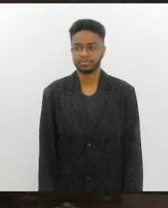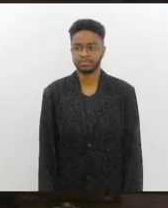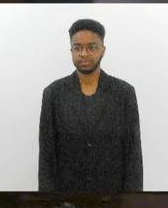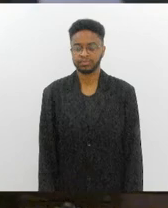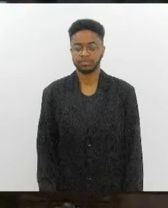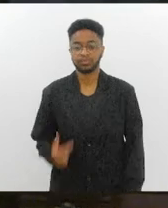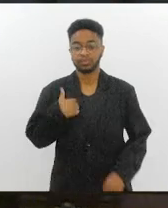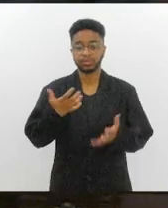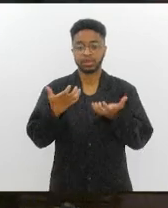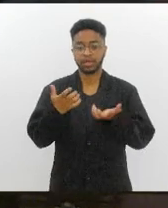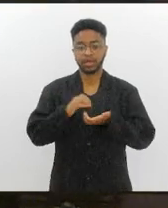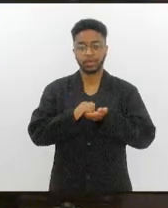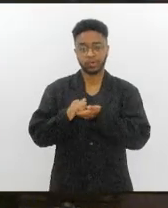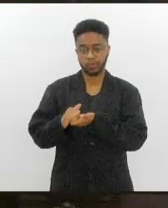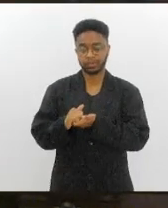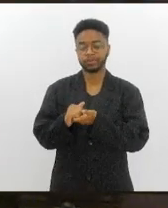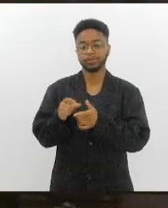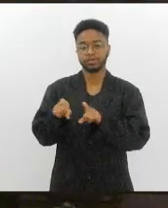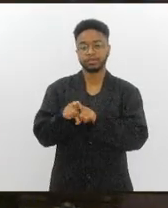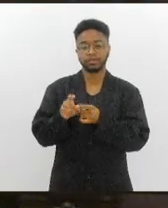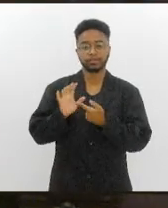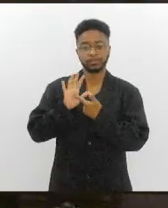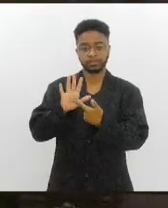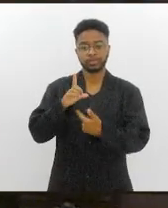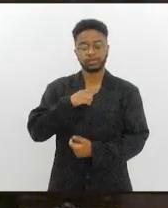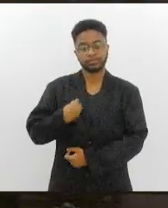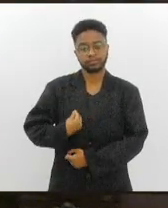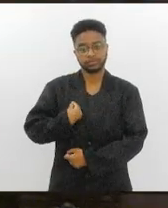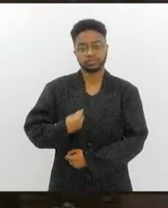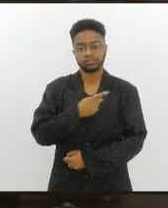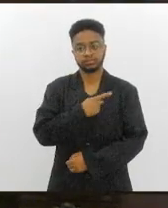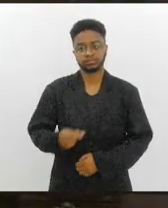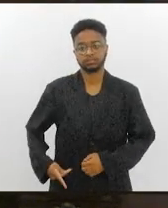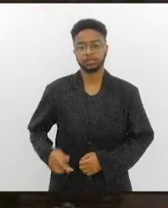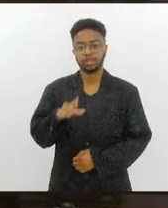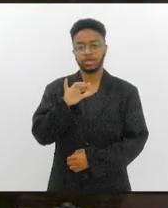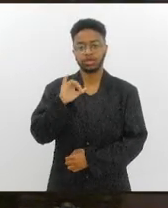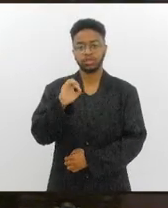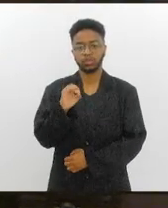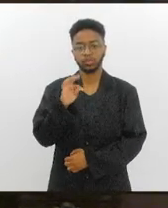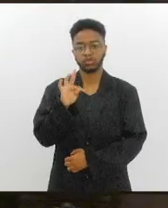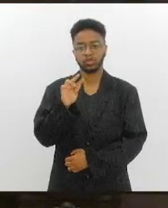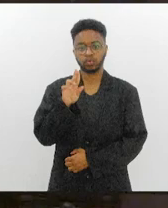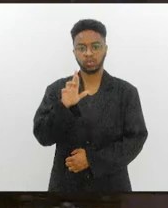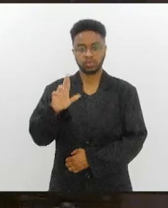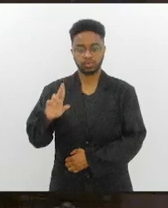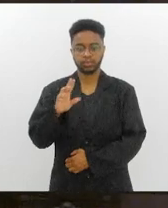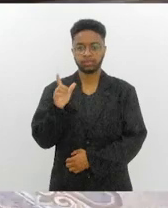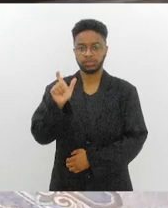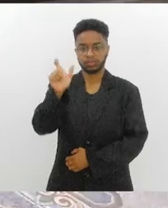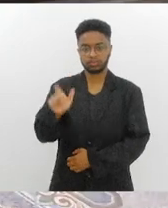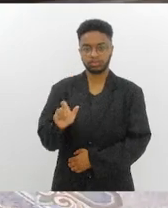saudar a presença do presidente da Rio Tour, Patrick Correia.